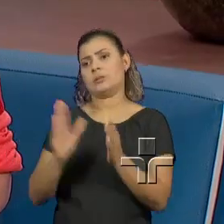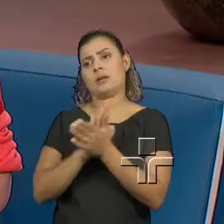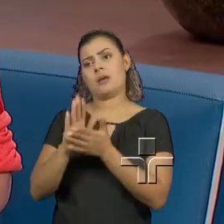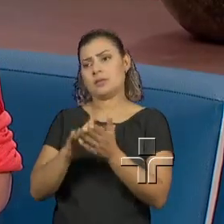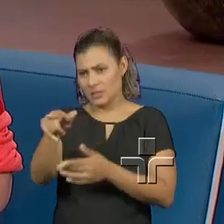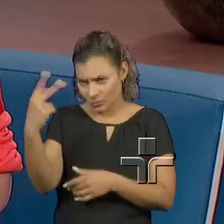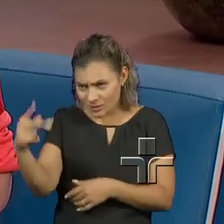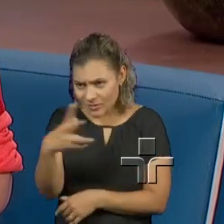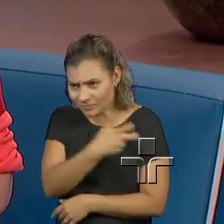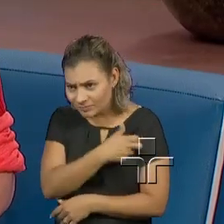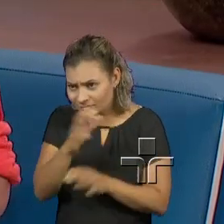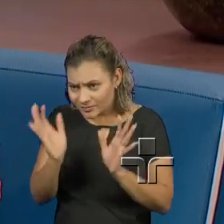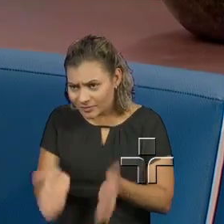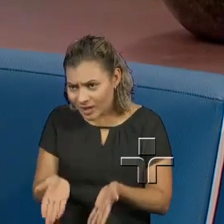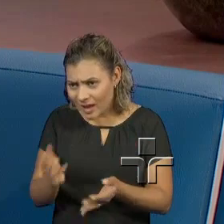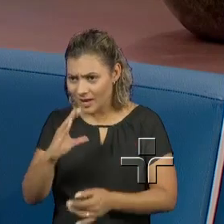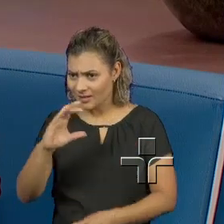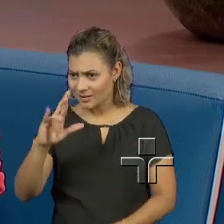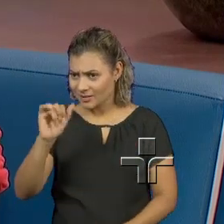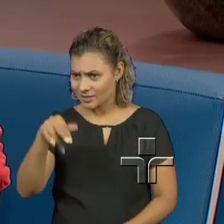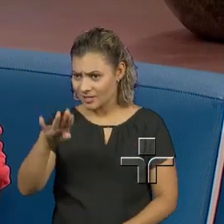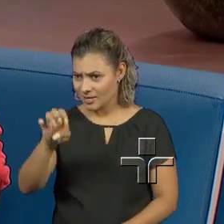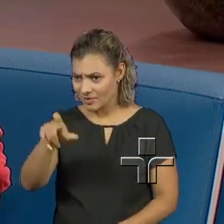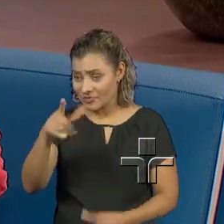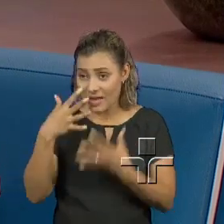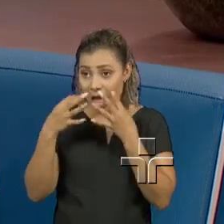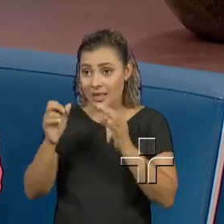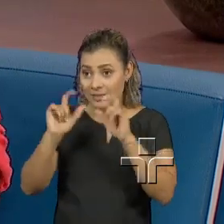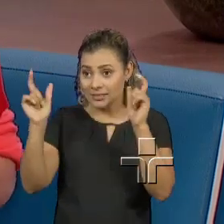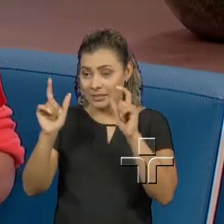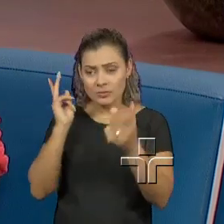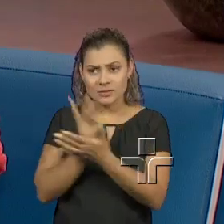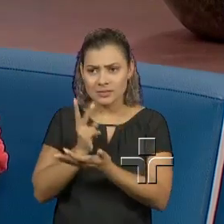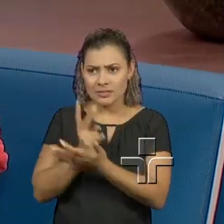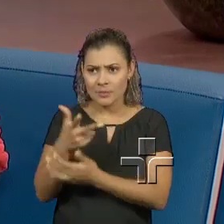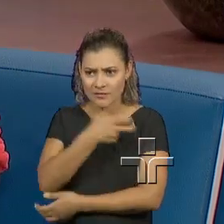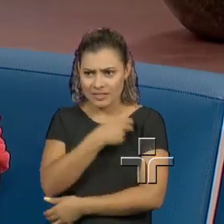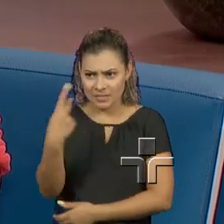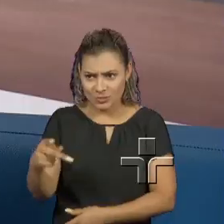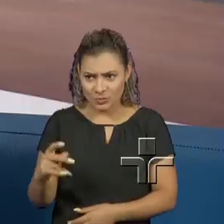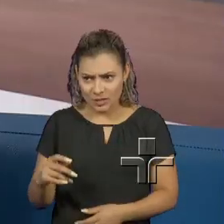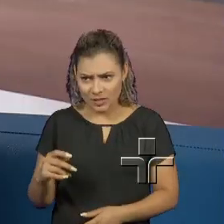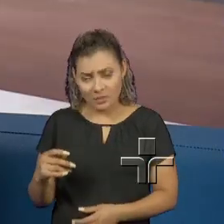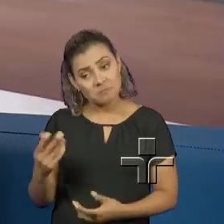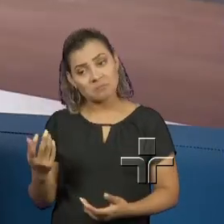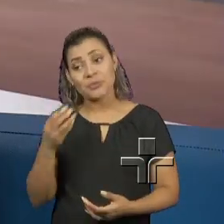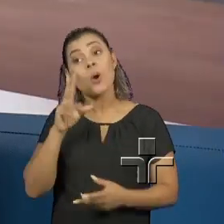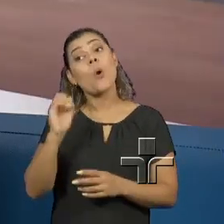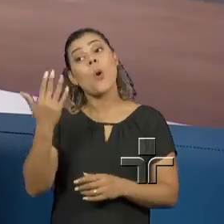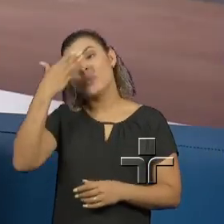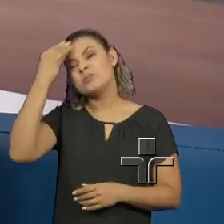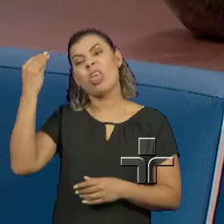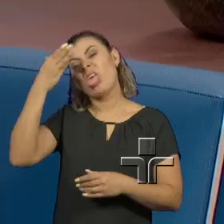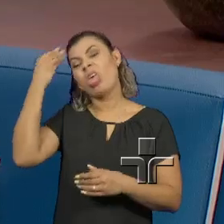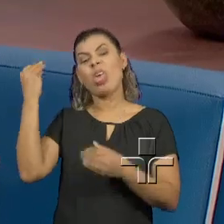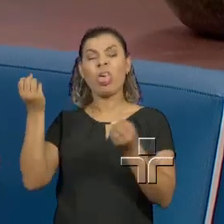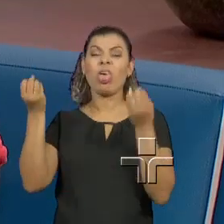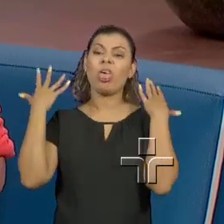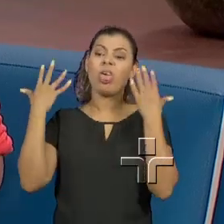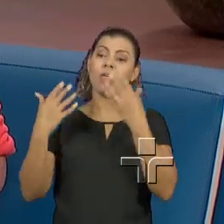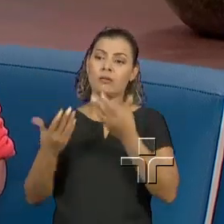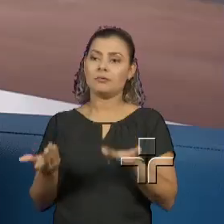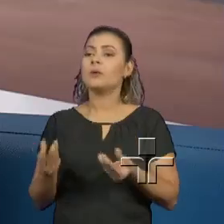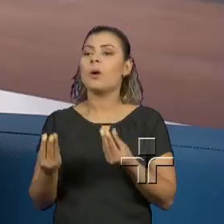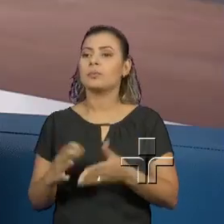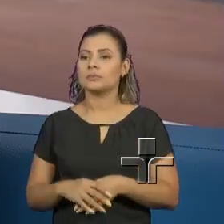em dia, Cristiane. Você fica atenta também em relação às suas vacinas? Ou a gente acaba esquecendo, né? Foca mais nos